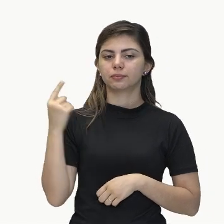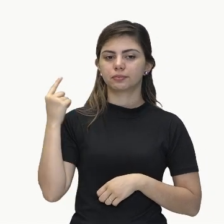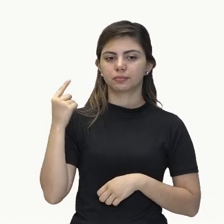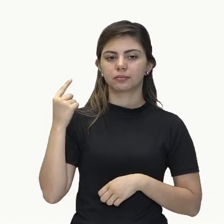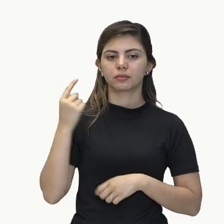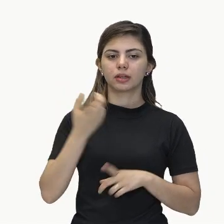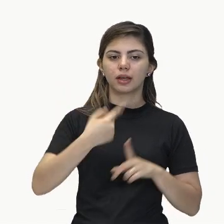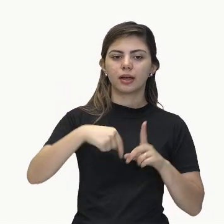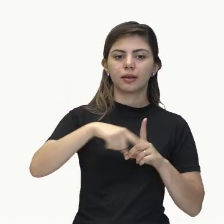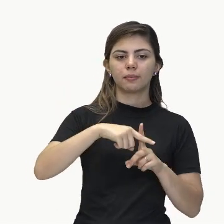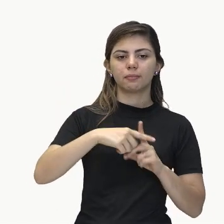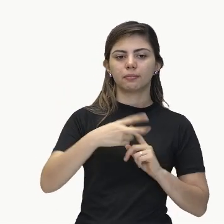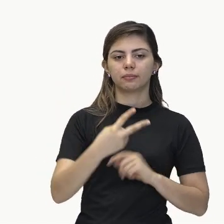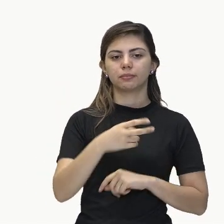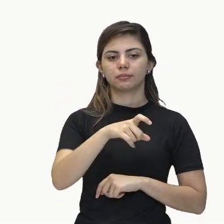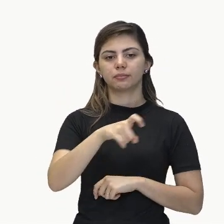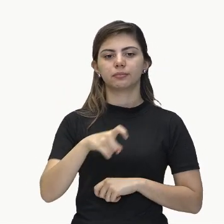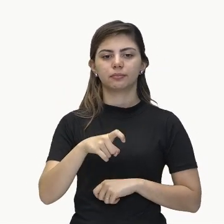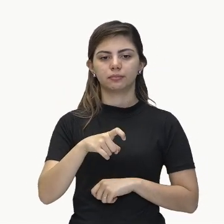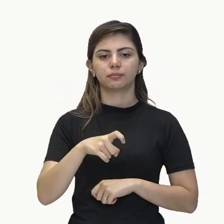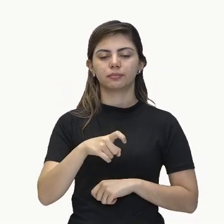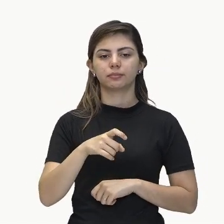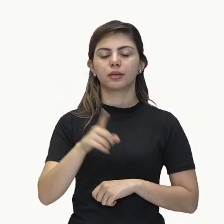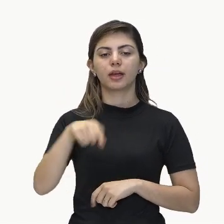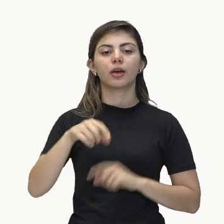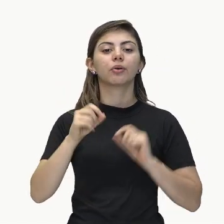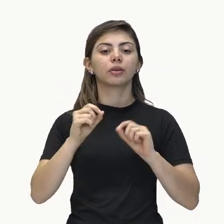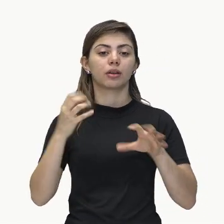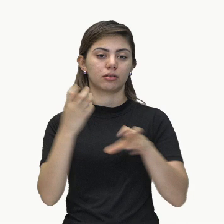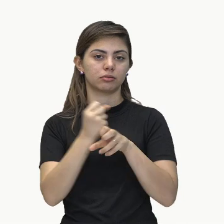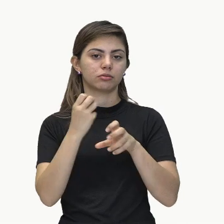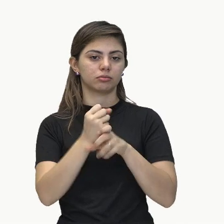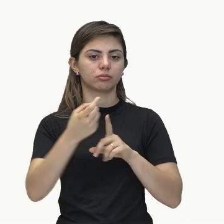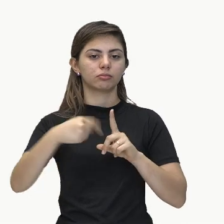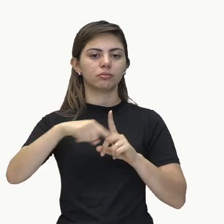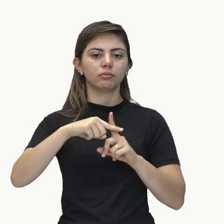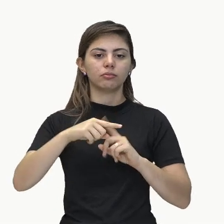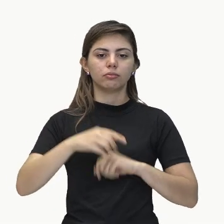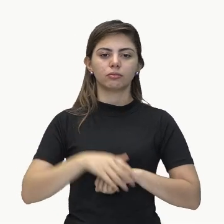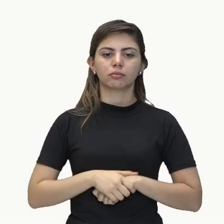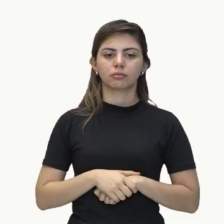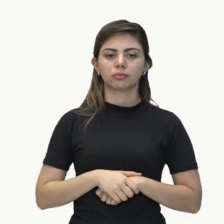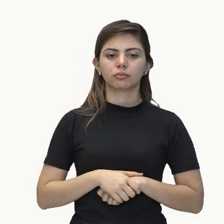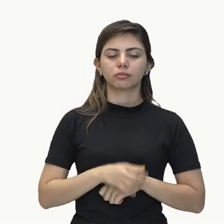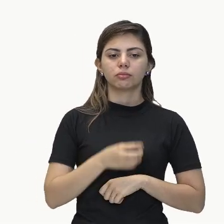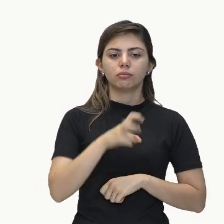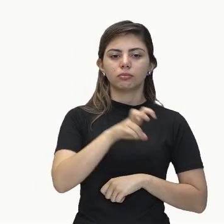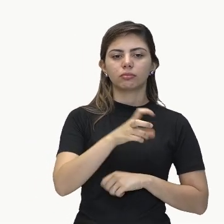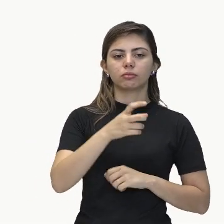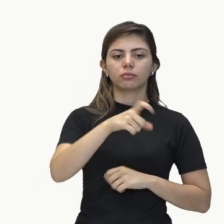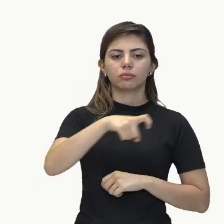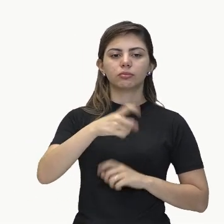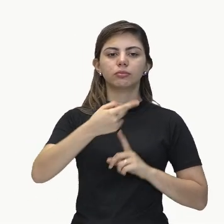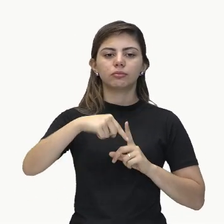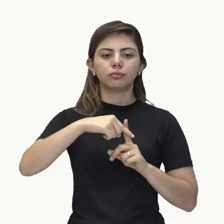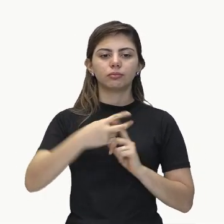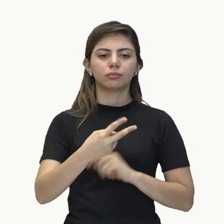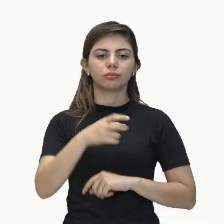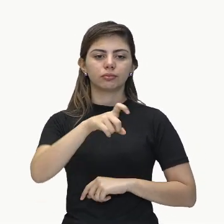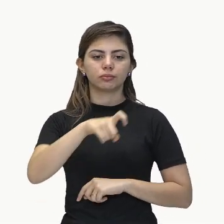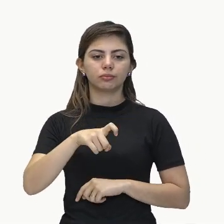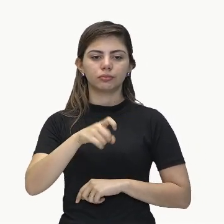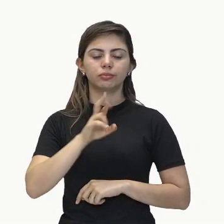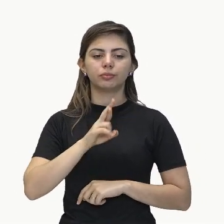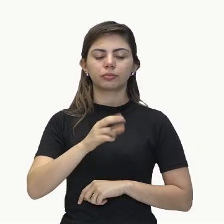mais 2x. Estamos efetuando uma soma. 5x mais 2x,